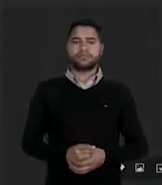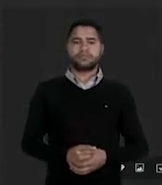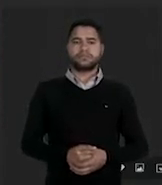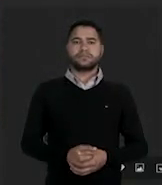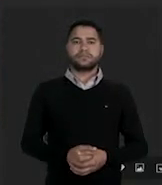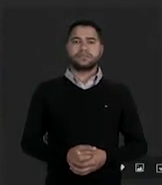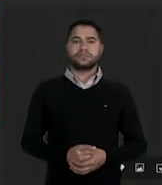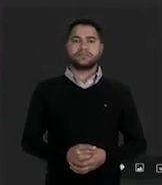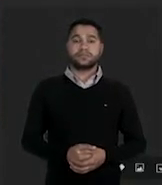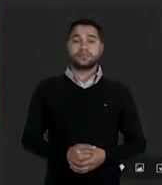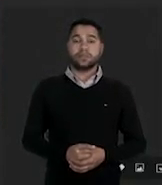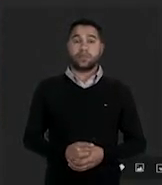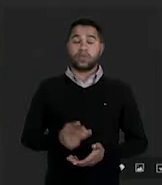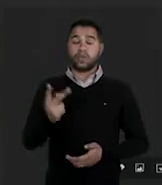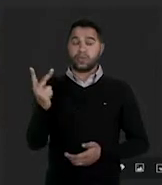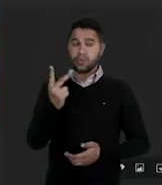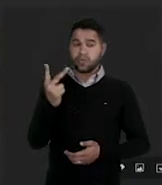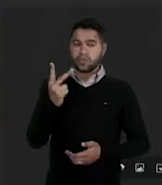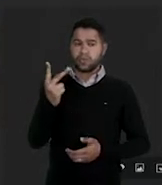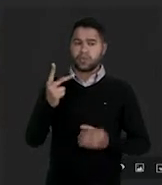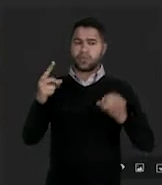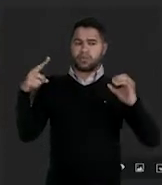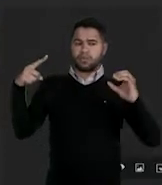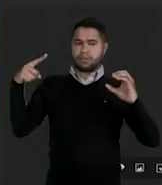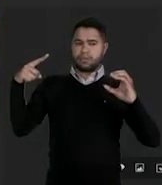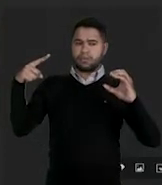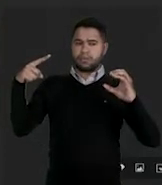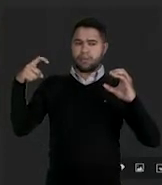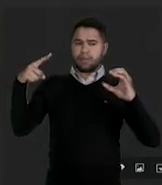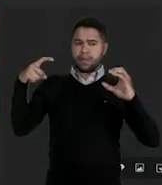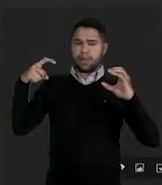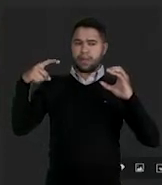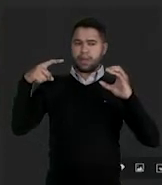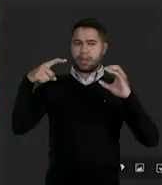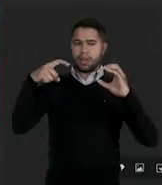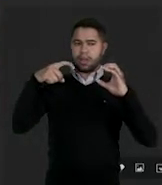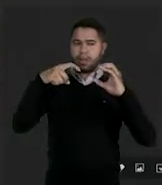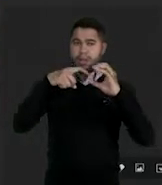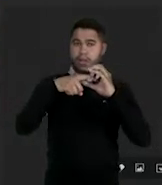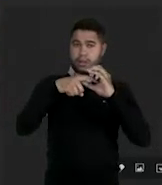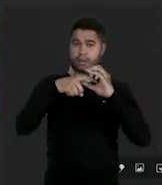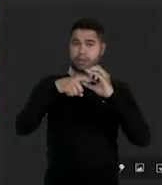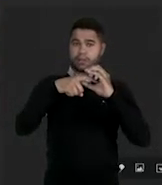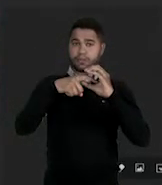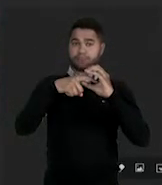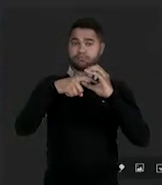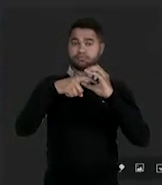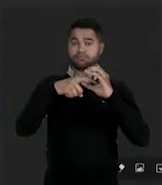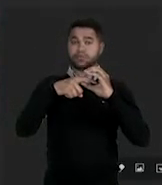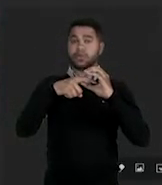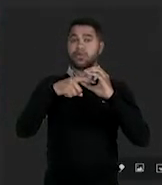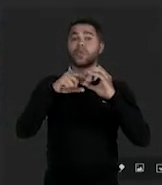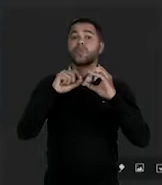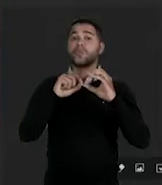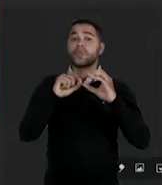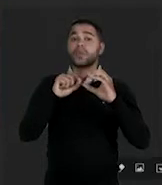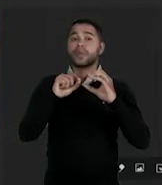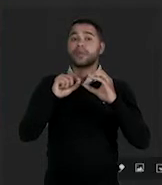O encontro do óvulo com o espermatozoide, a gente vai chamar